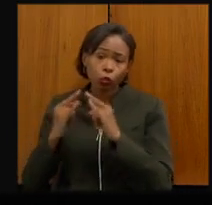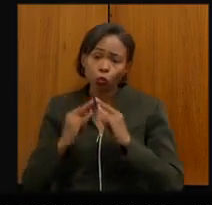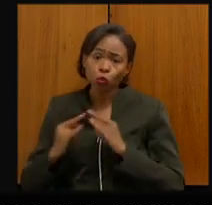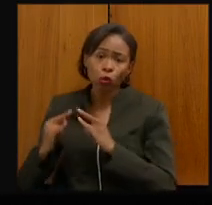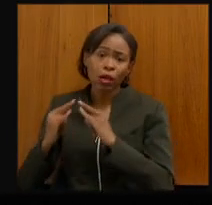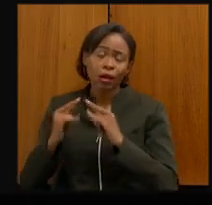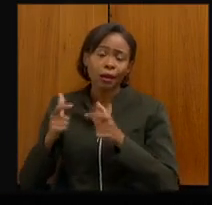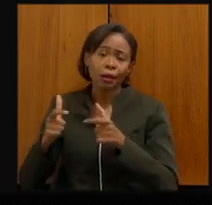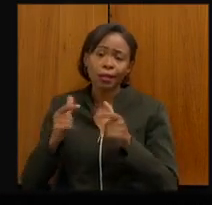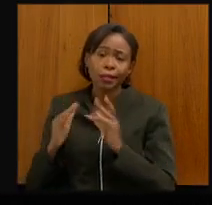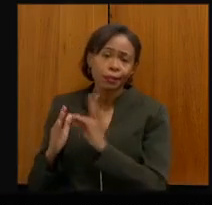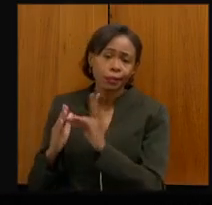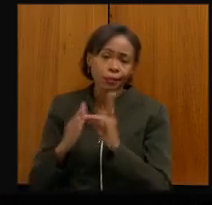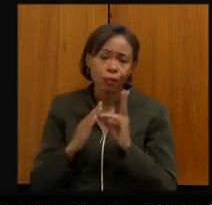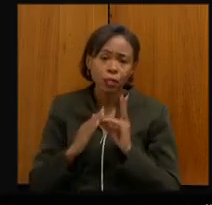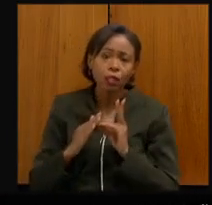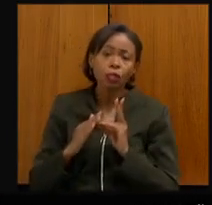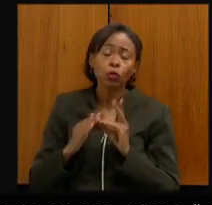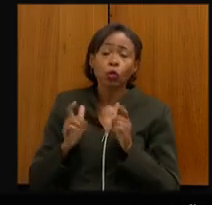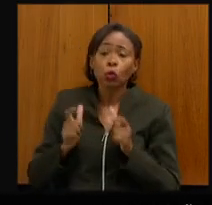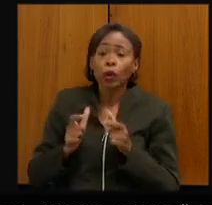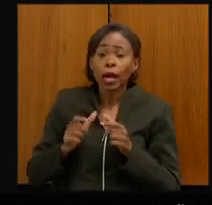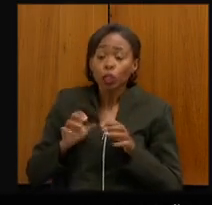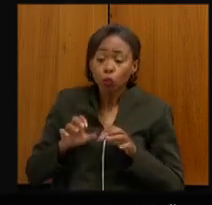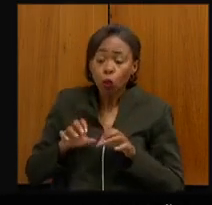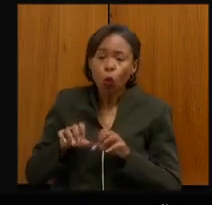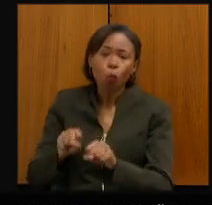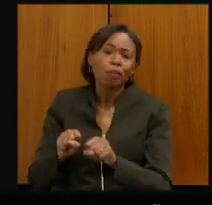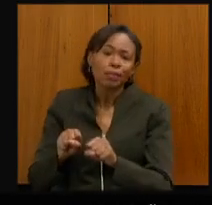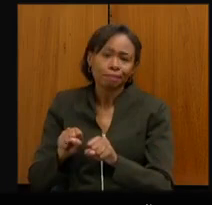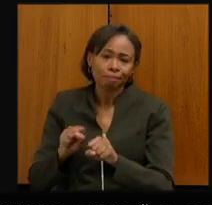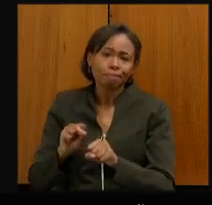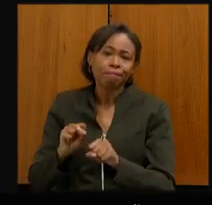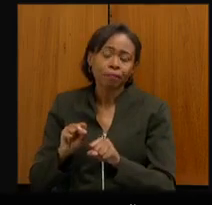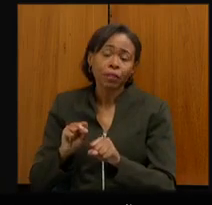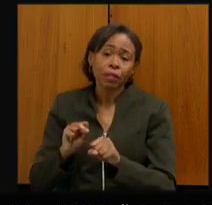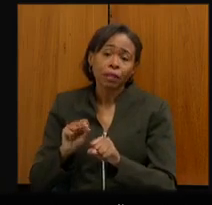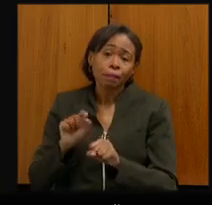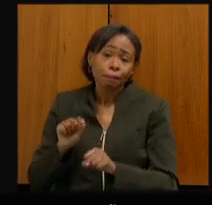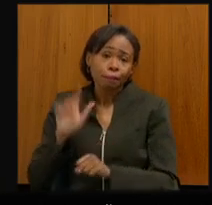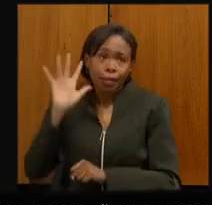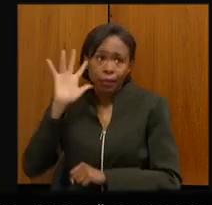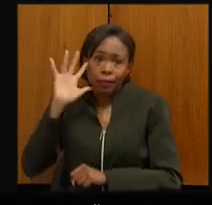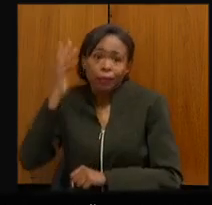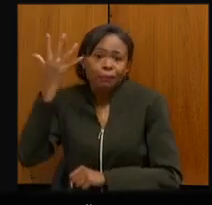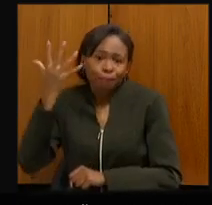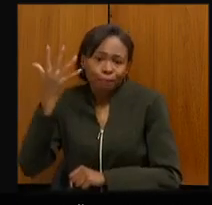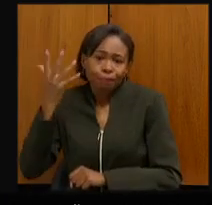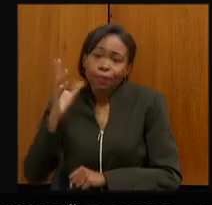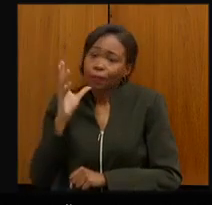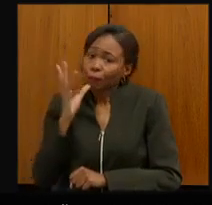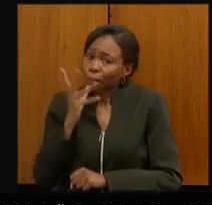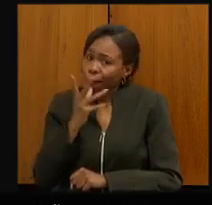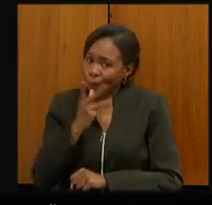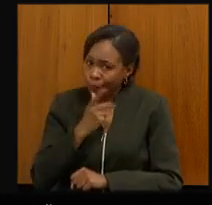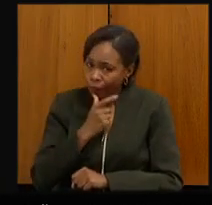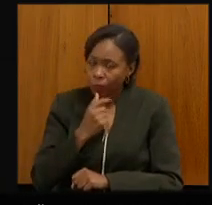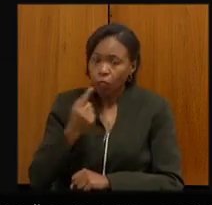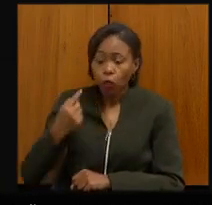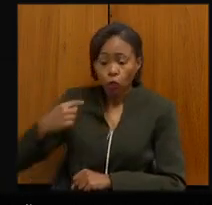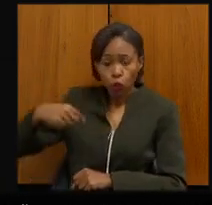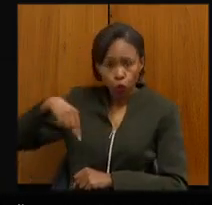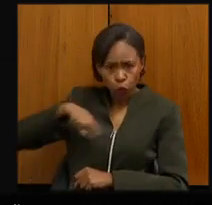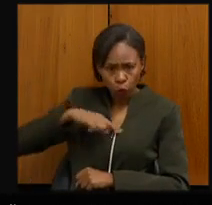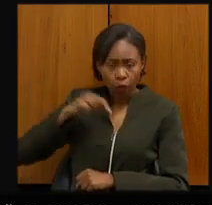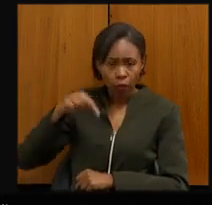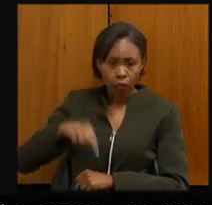né dentro da sua ocupação para poder se resolver né bom e nós estamos aqui já tenho